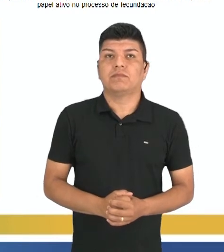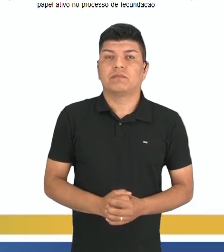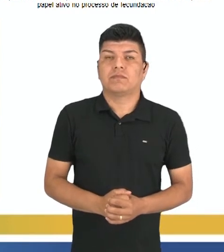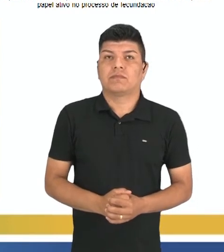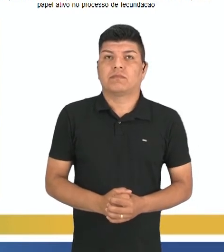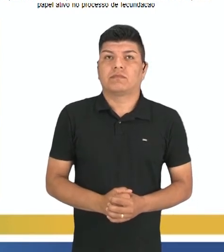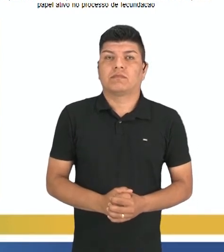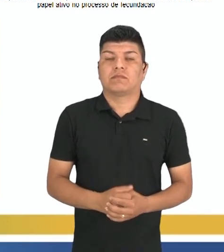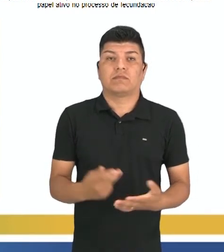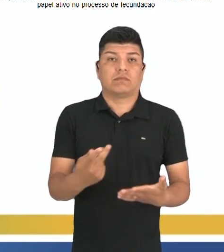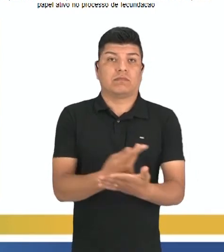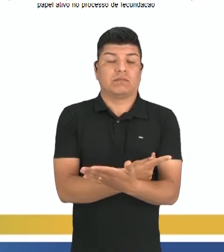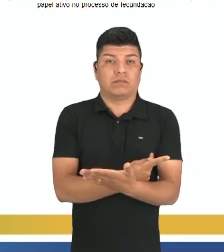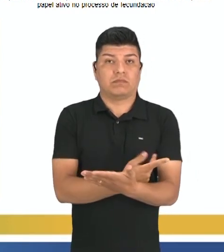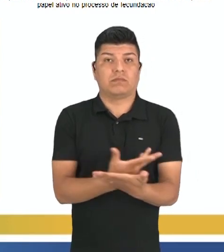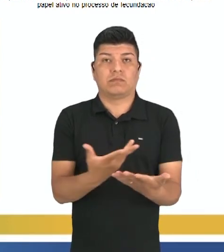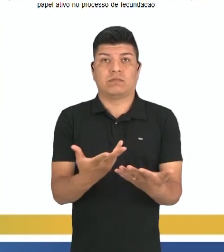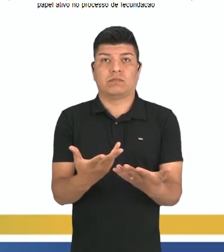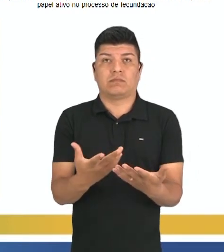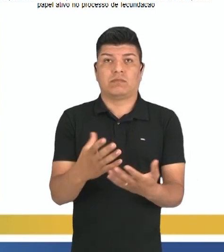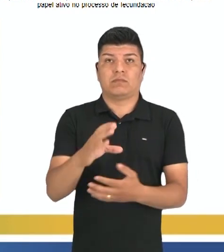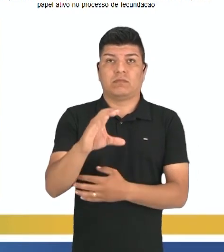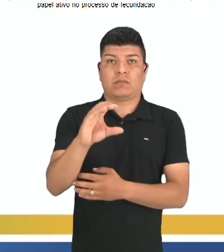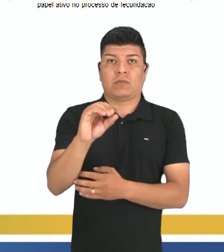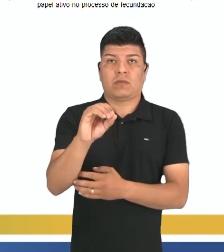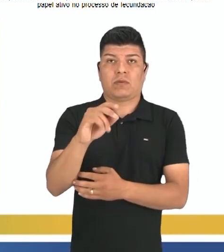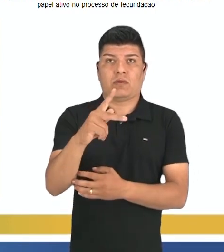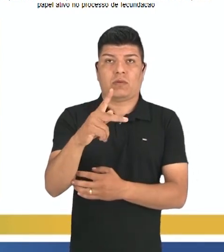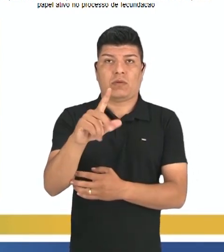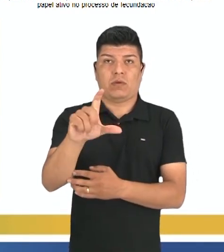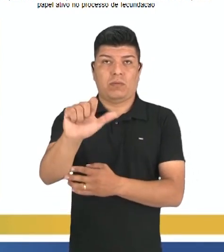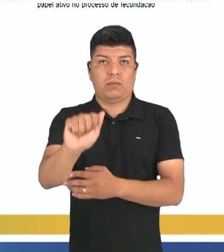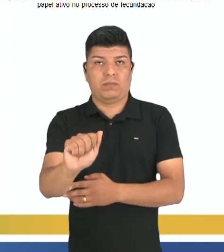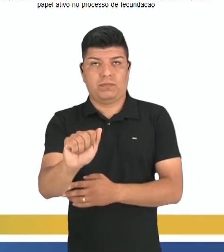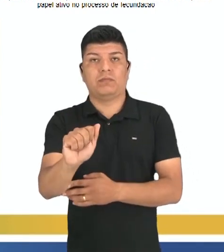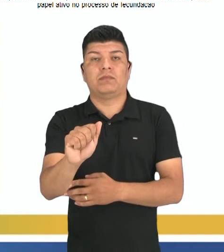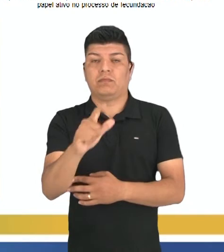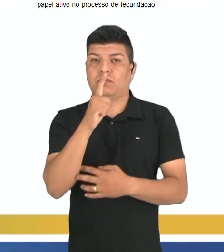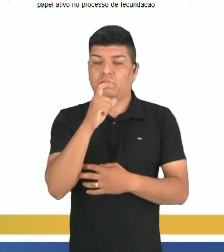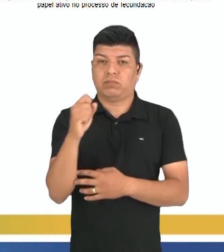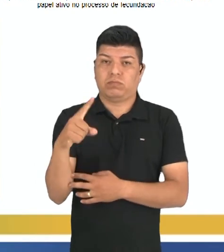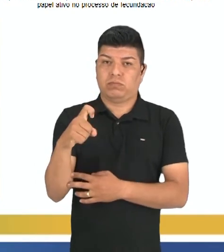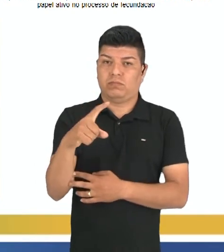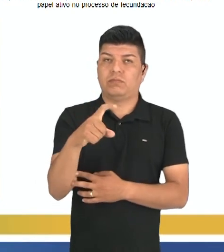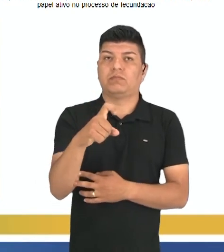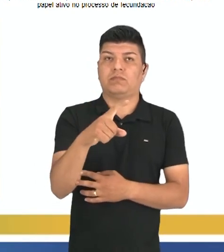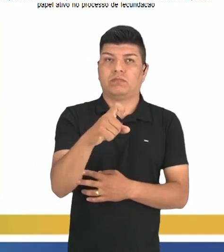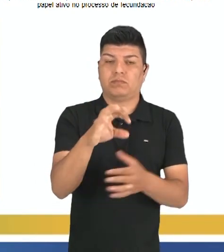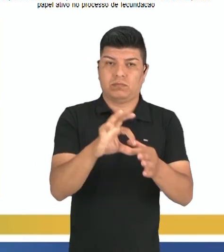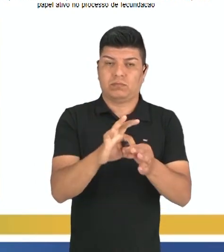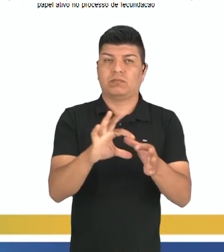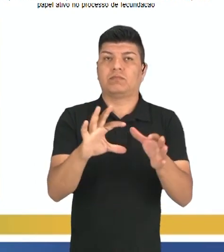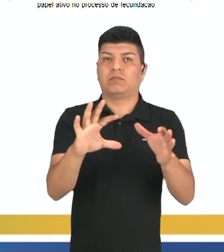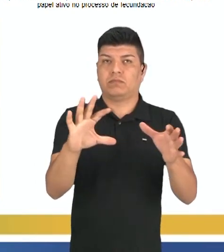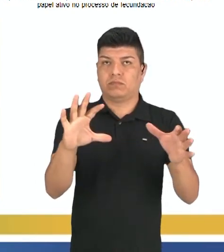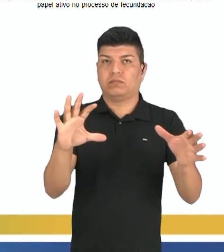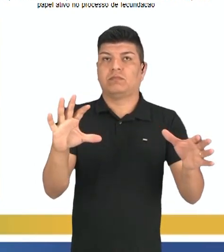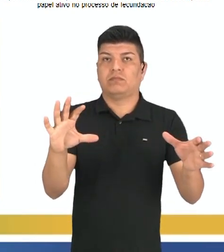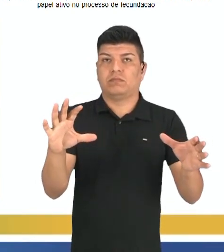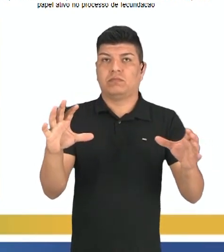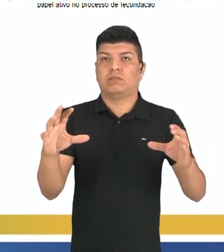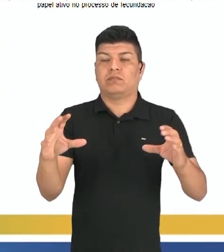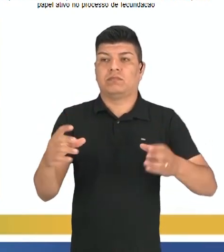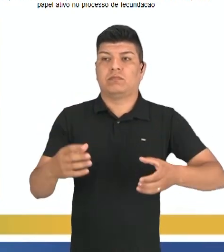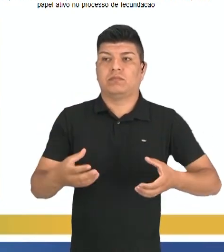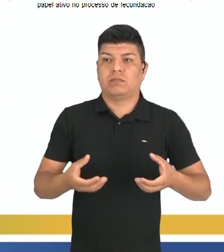Aí o que vai acontecer? Durante a cópula ocorre a ejaculação, esse sêmen com os espermatozoides, eles são